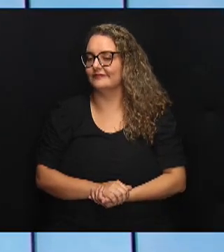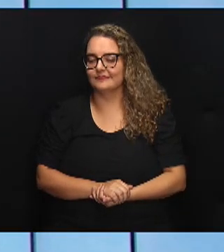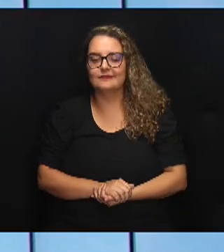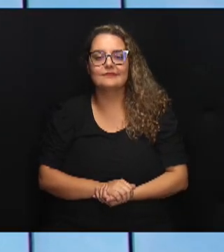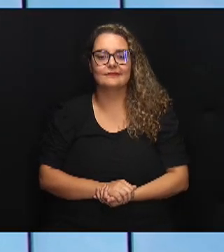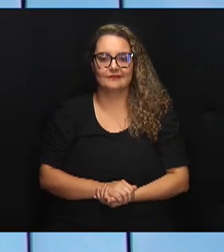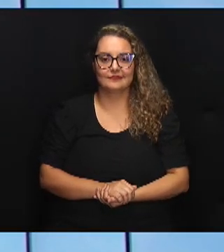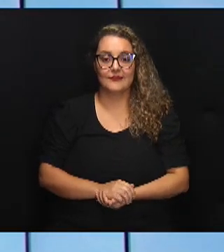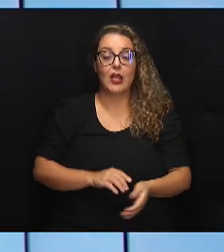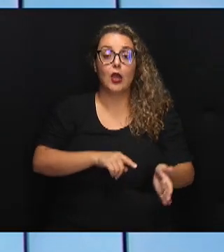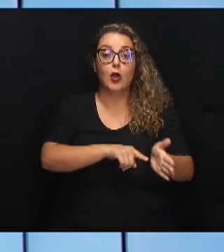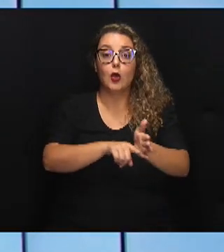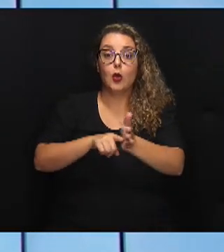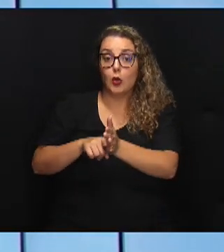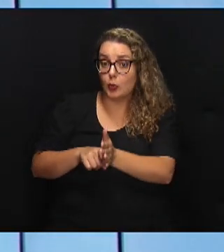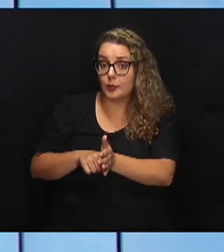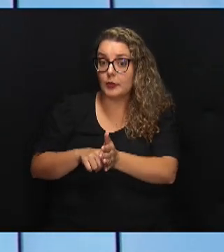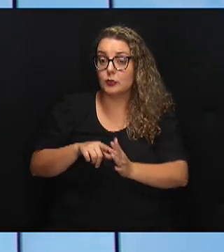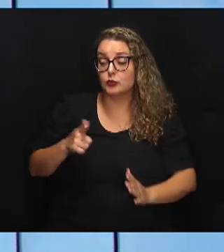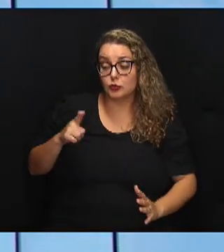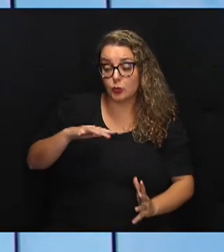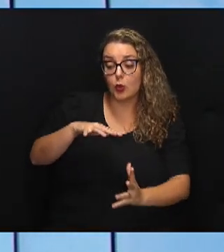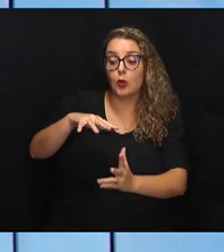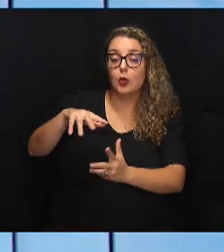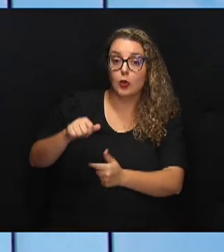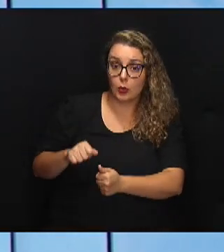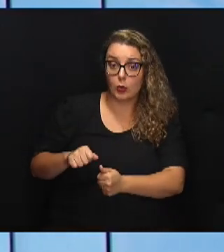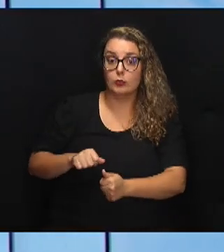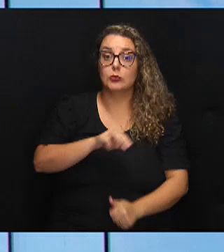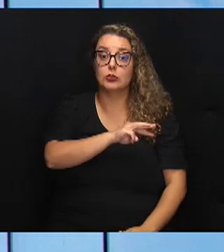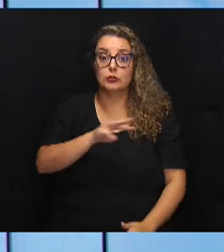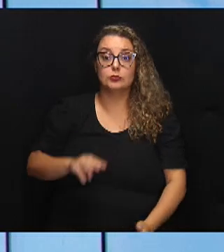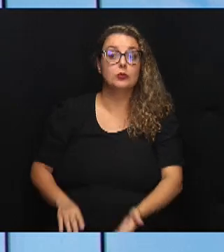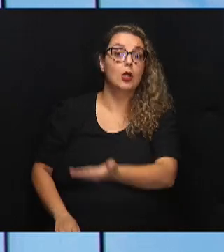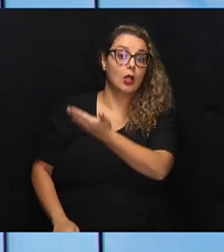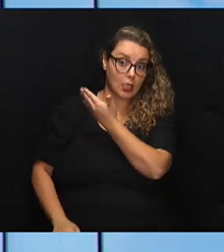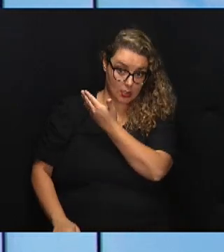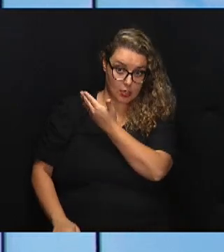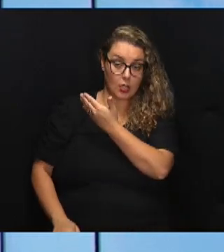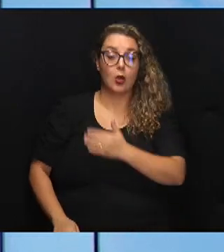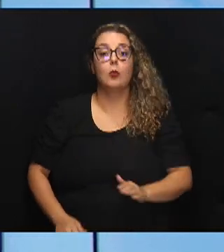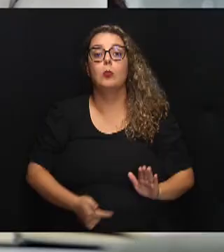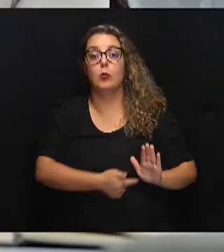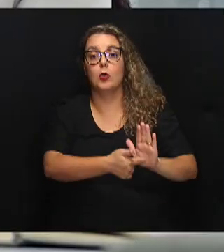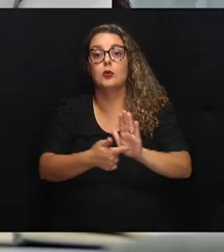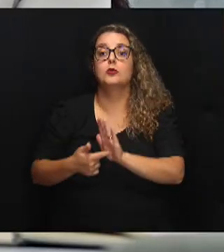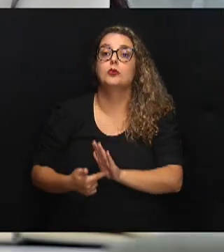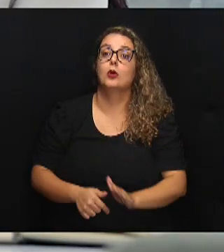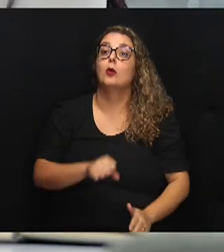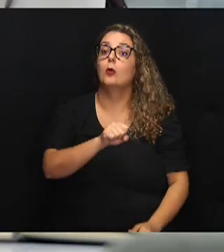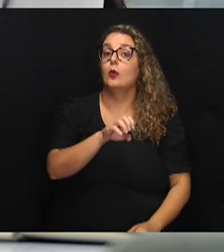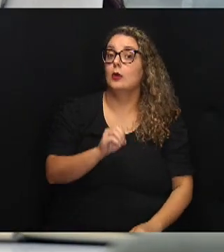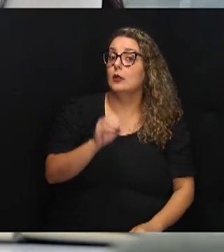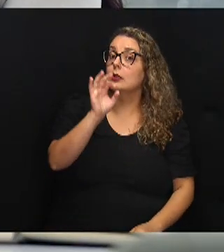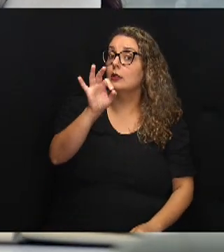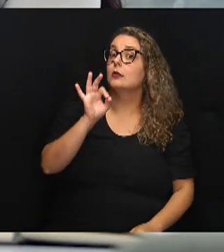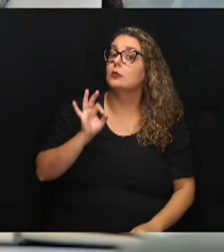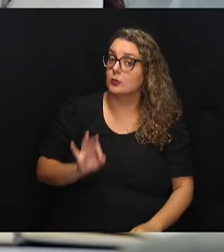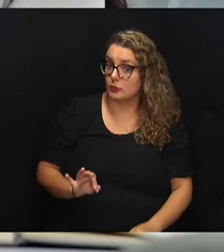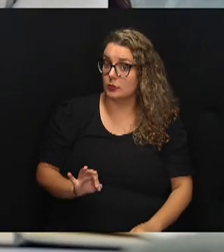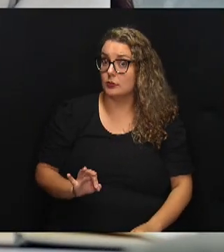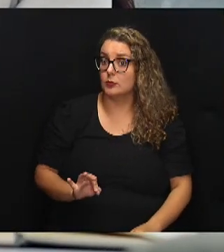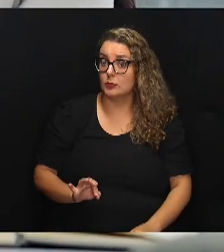Uma pesquisa global realizada pela plataforma LinkedIn revelou que cerca de 80% dos